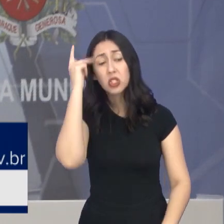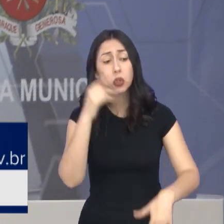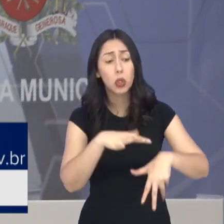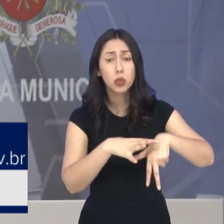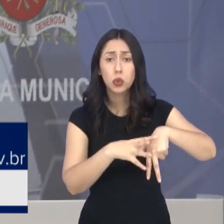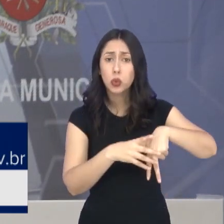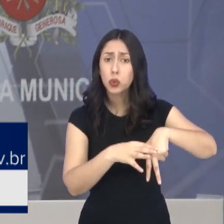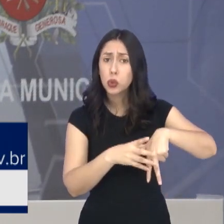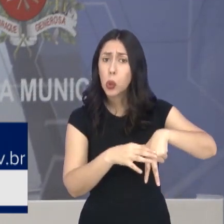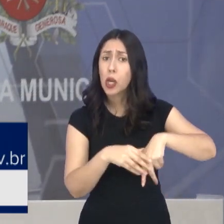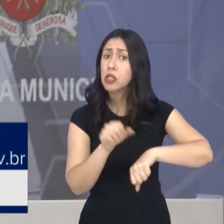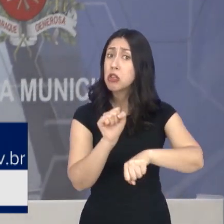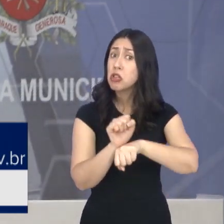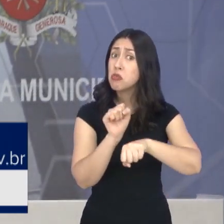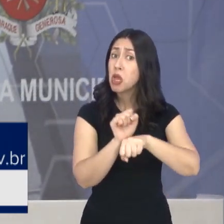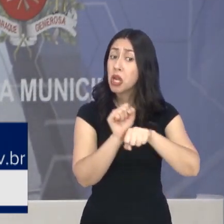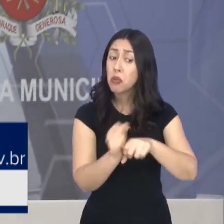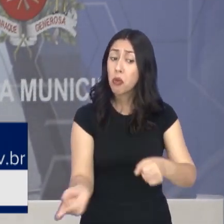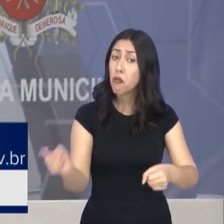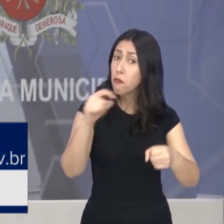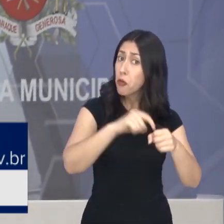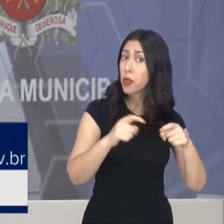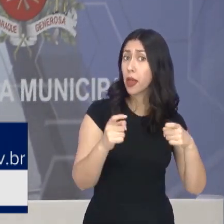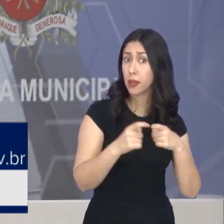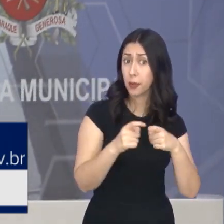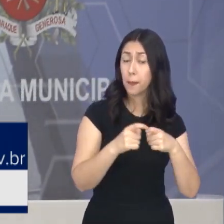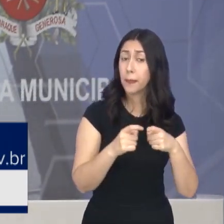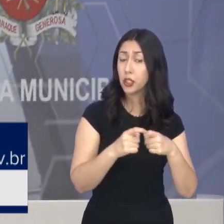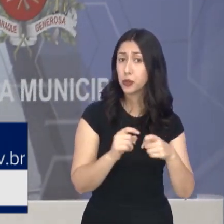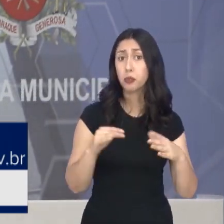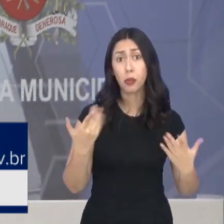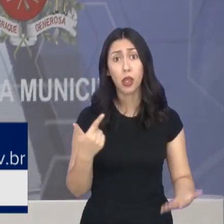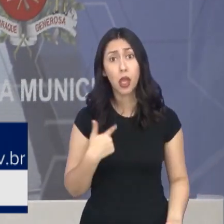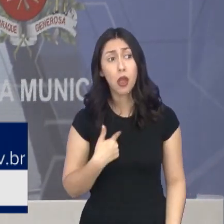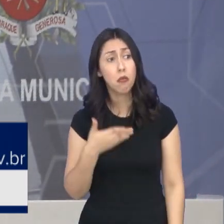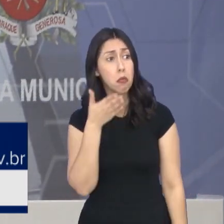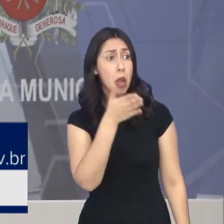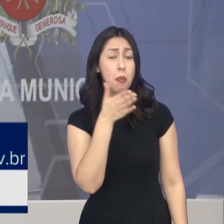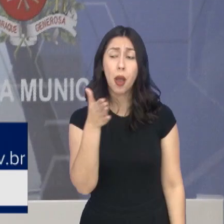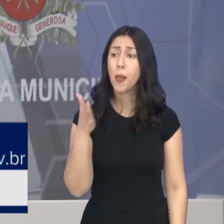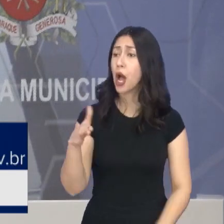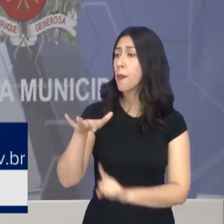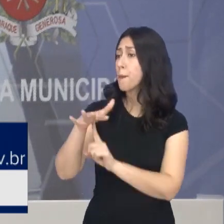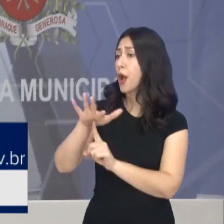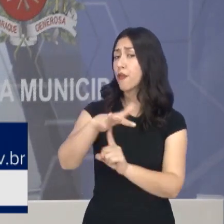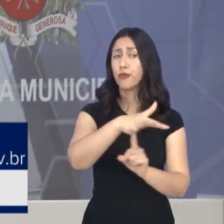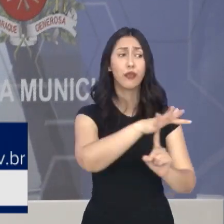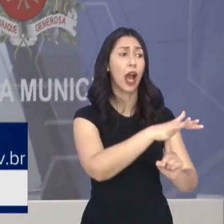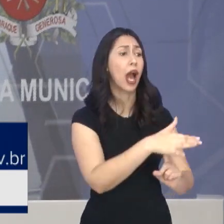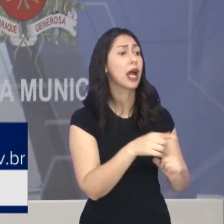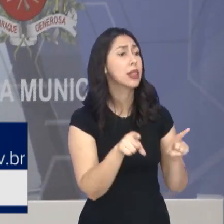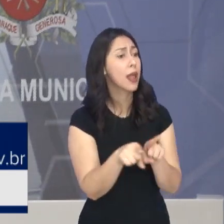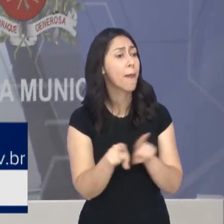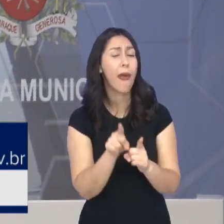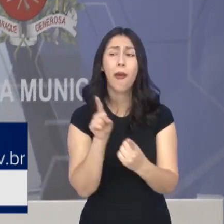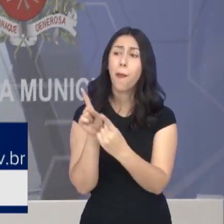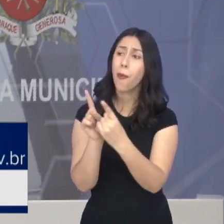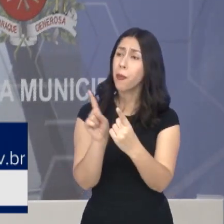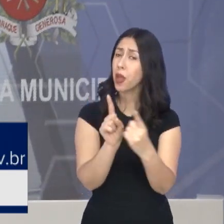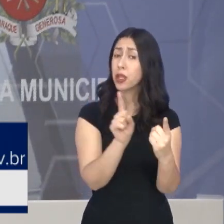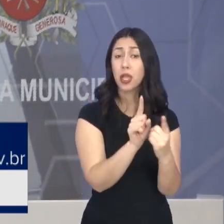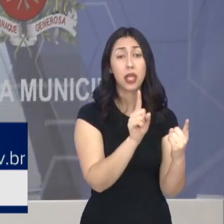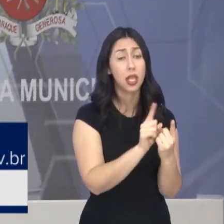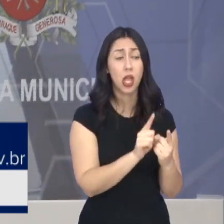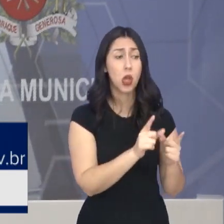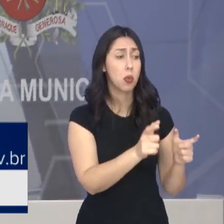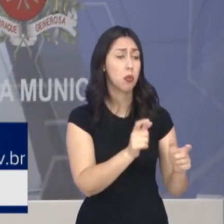de retorno na rede pública. Eu andando pela rua, né, fazendo a feira, recebendo as pessoas na farmácia comunitária, enfim, em